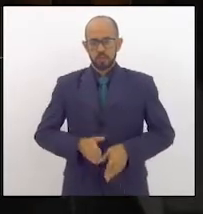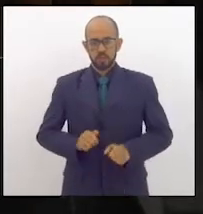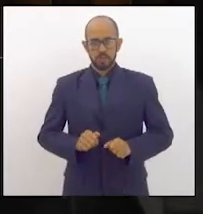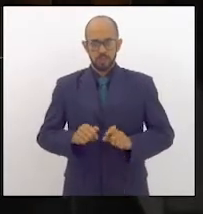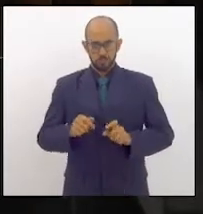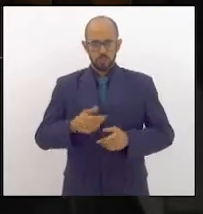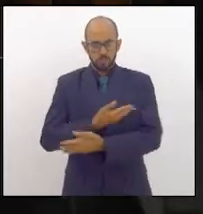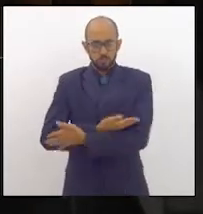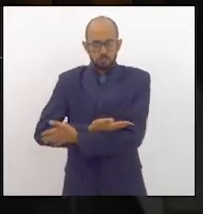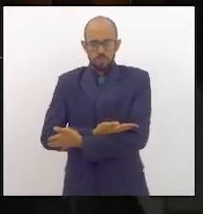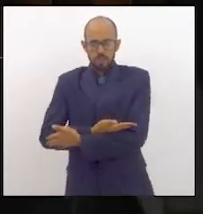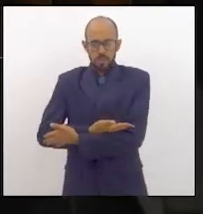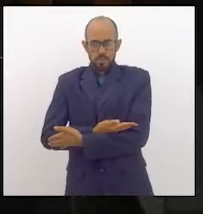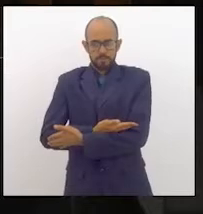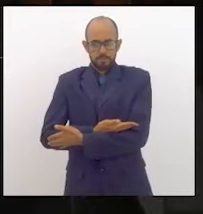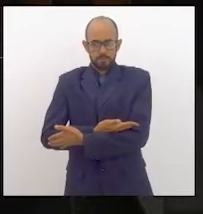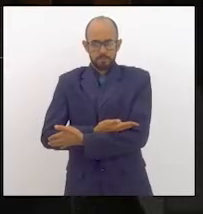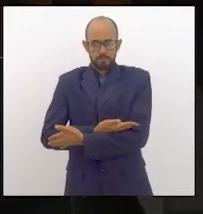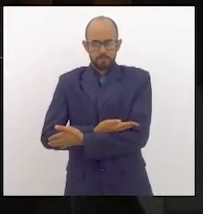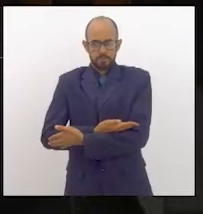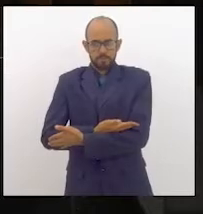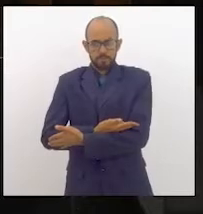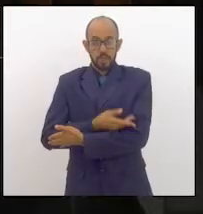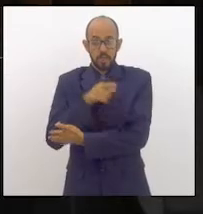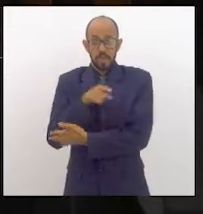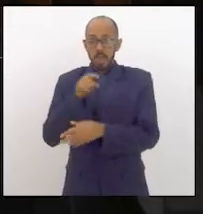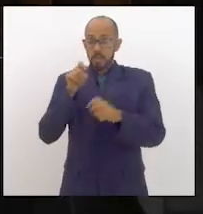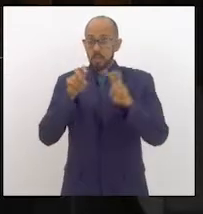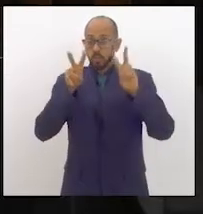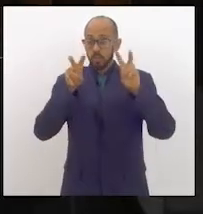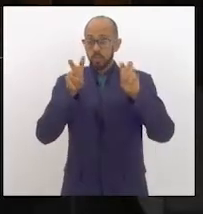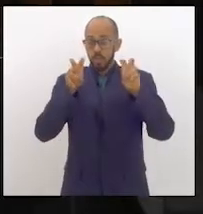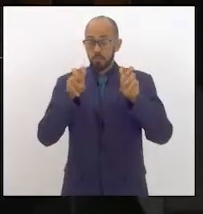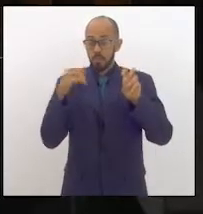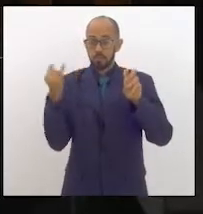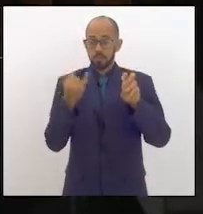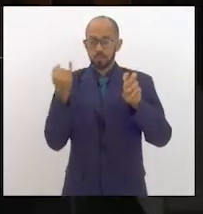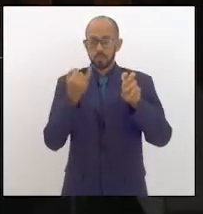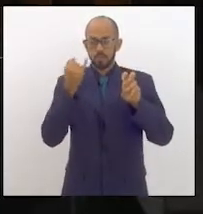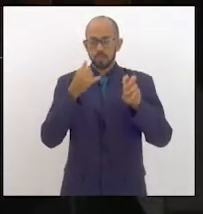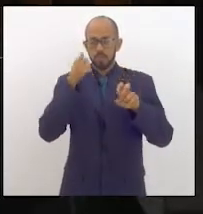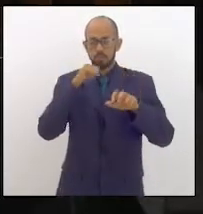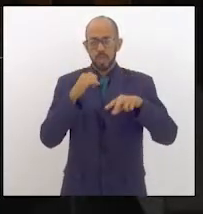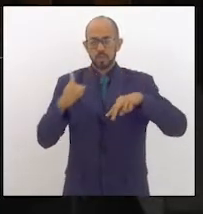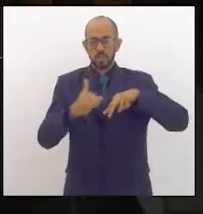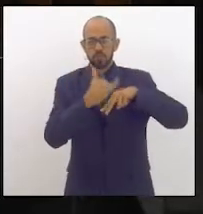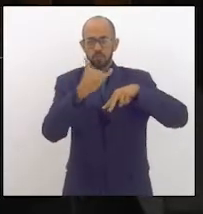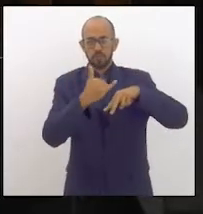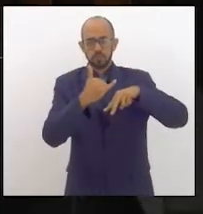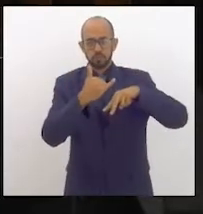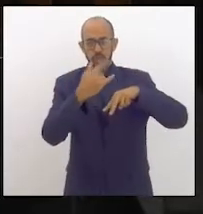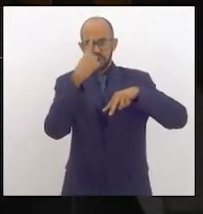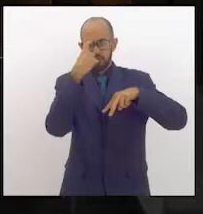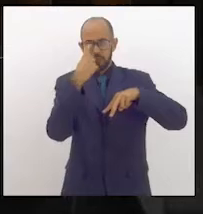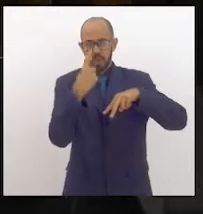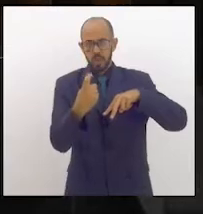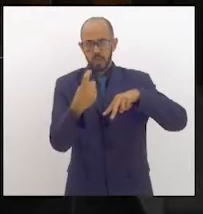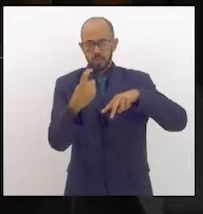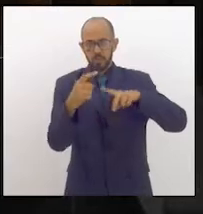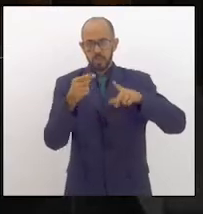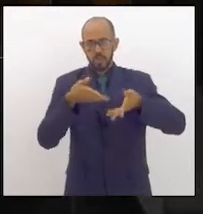é uma vida essa é um tema central as mulheres são vítimas de violência obstétrica